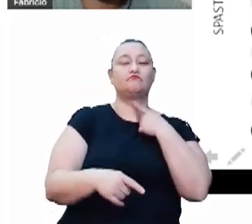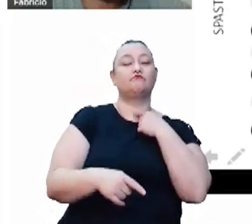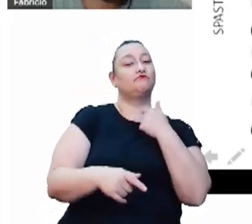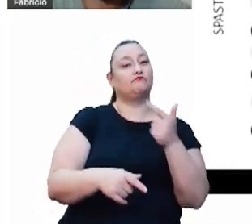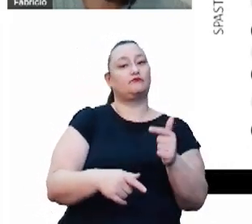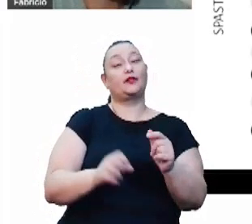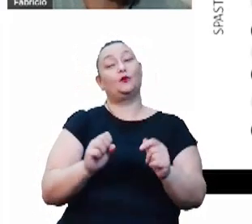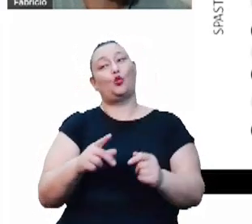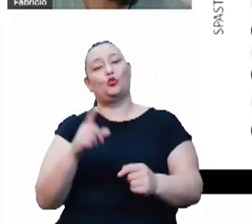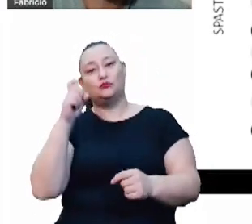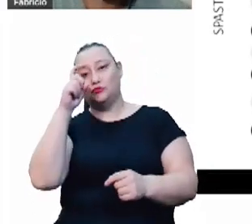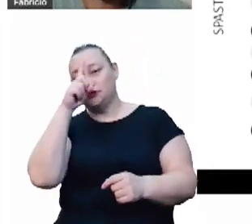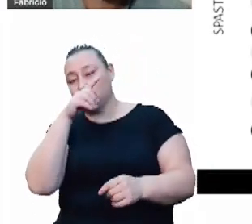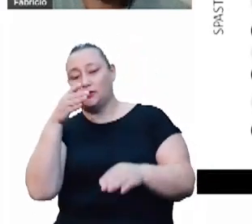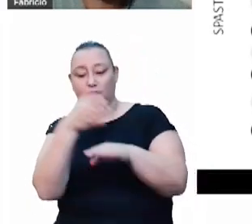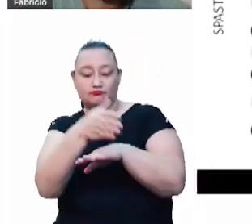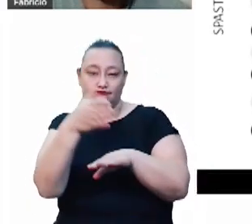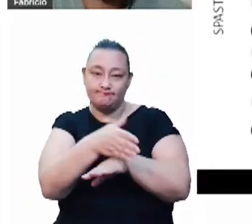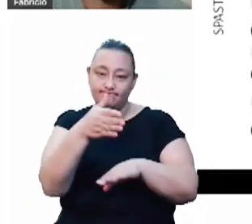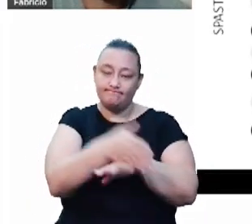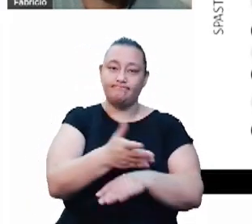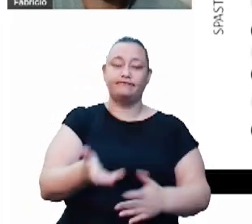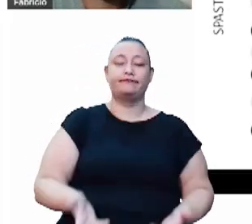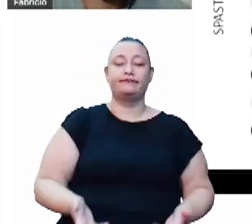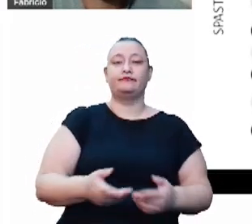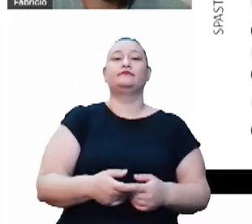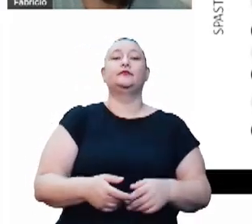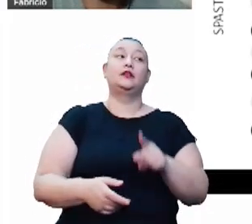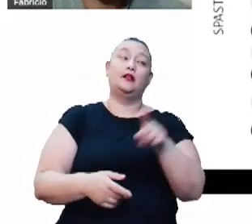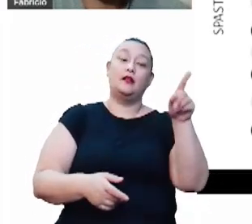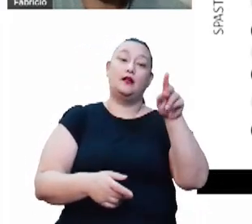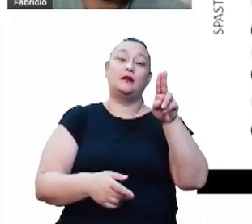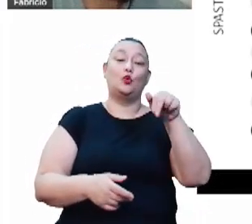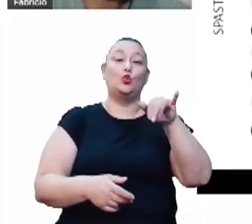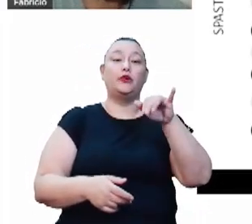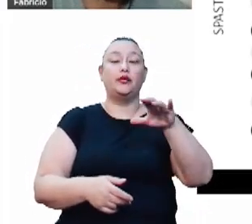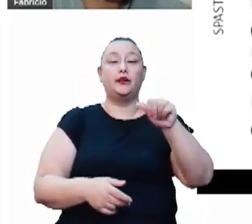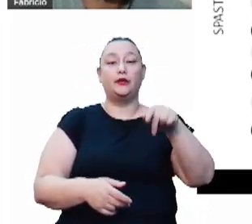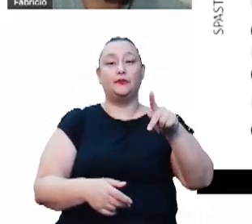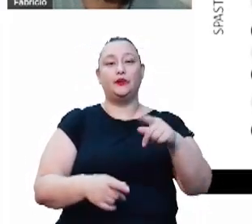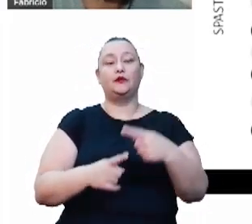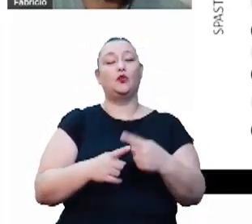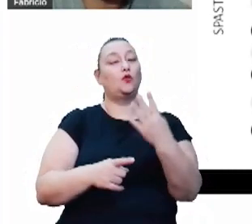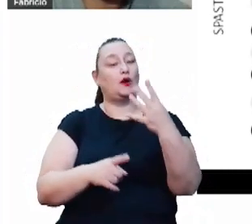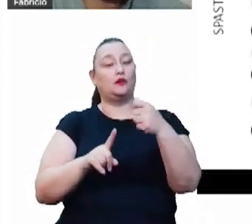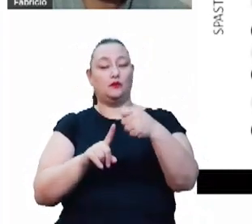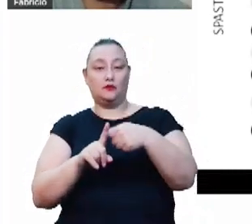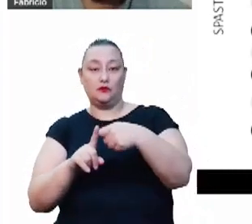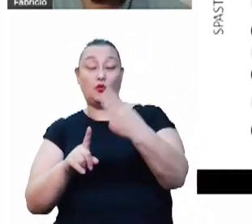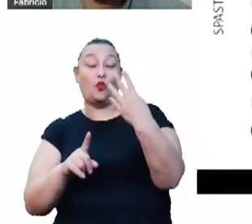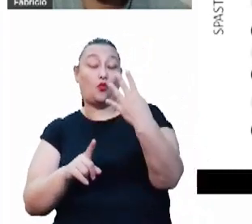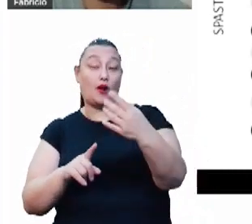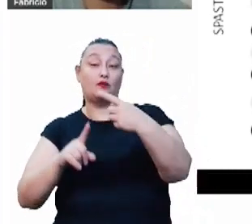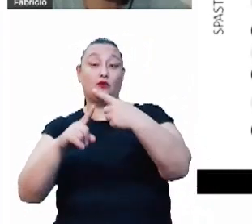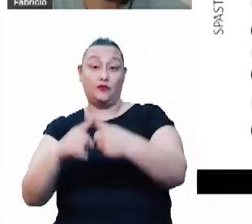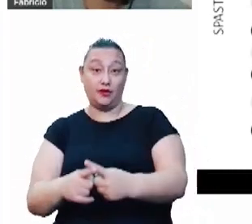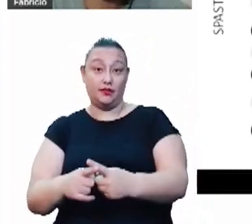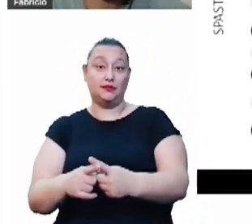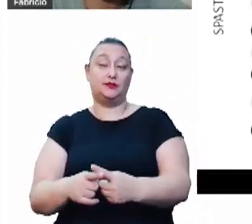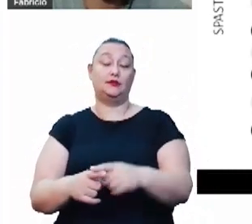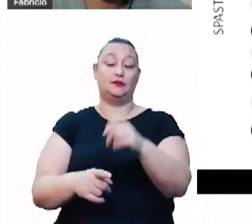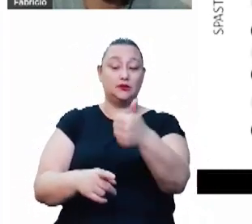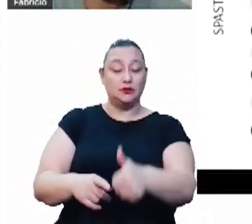uma dificuldade de ir à Unicamp com certa frequência, porque a gente precisou avaliar 4 vezes o paciente, e como a gente sabe, não é